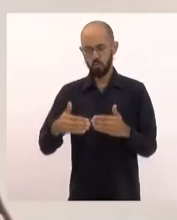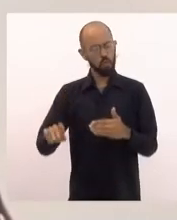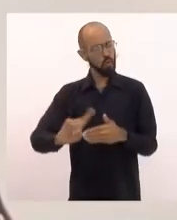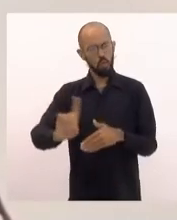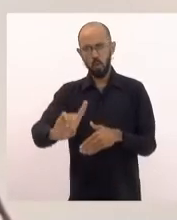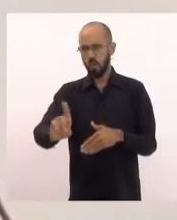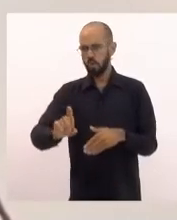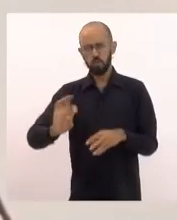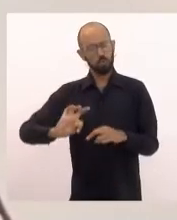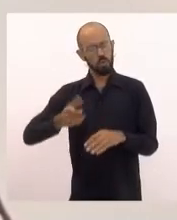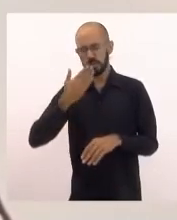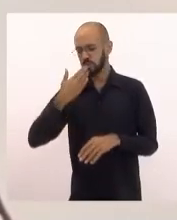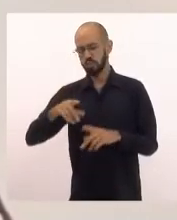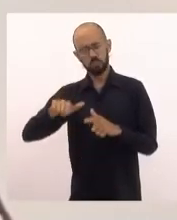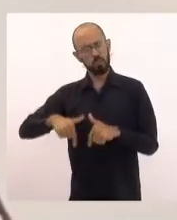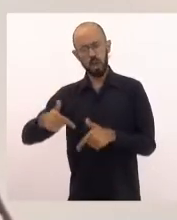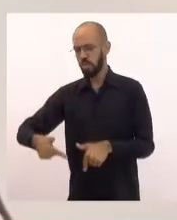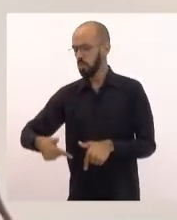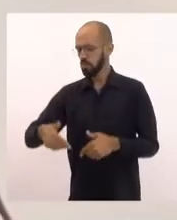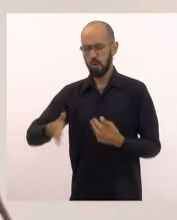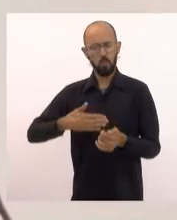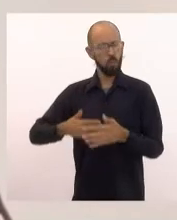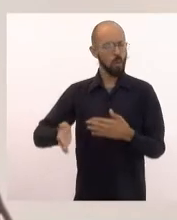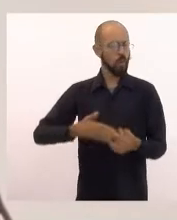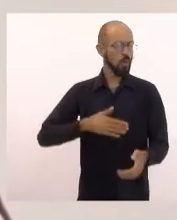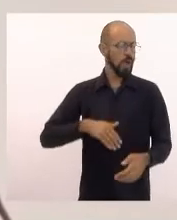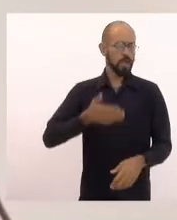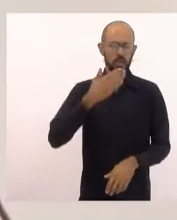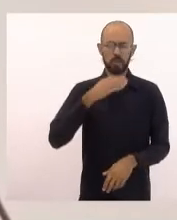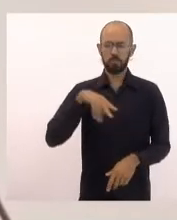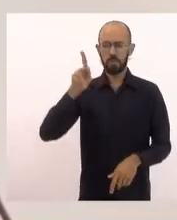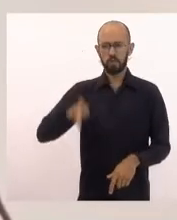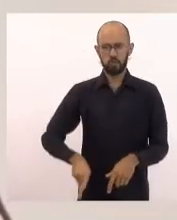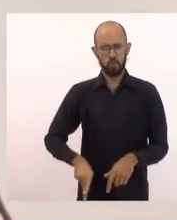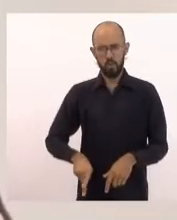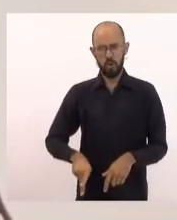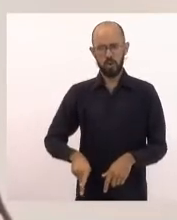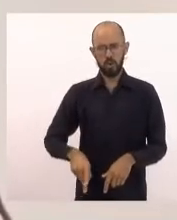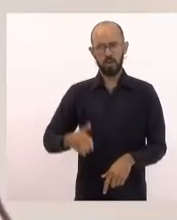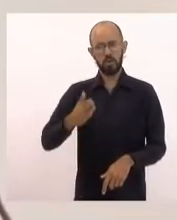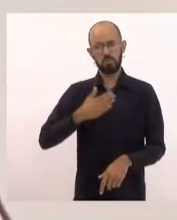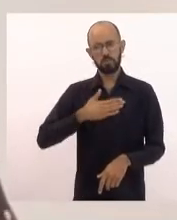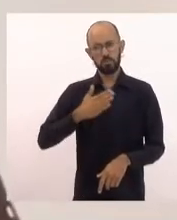que seja o indivíduo. E aqui os meus sentimentos e o meu pesar